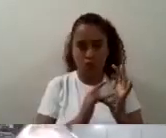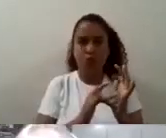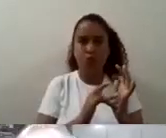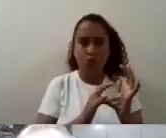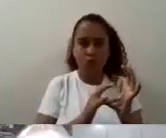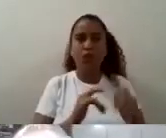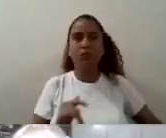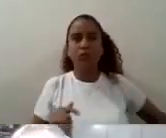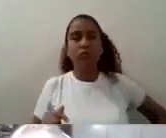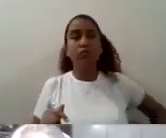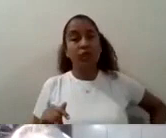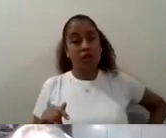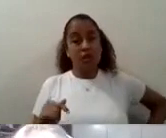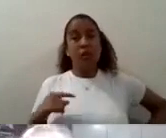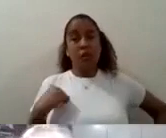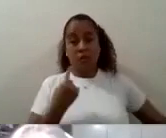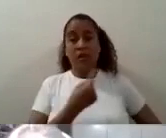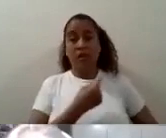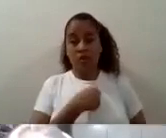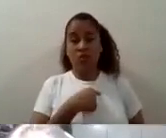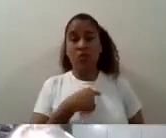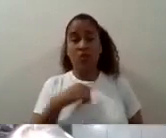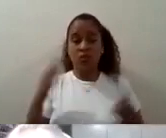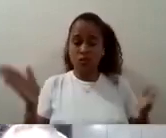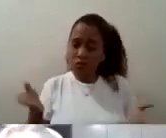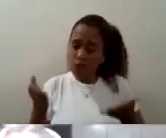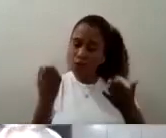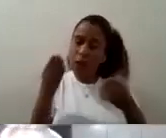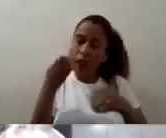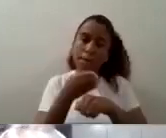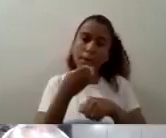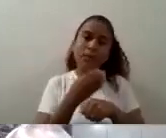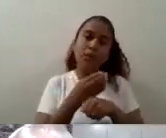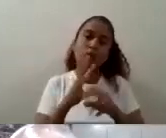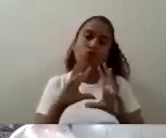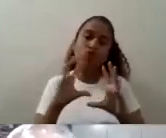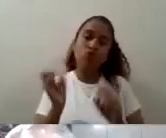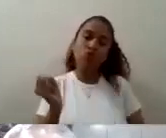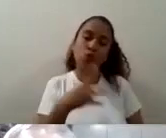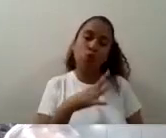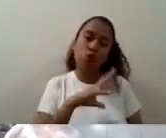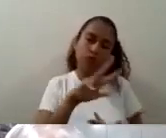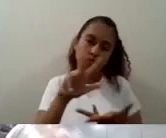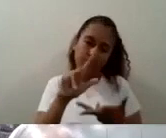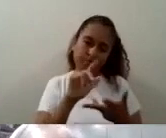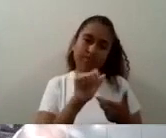nós formemos e motivemos e participemos de uma nova humanidade.